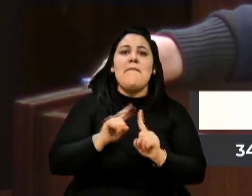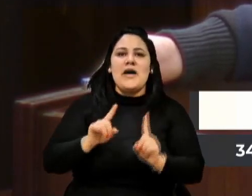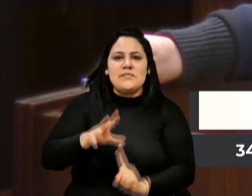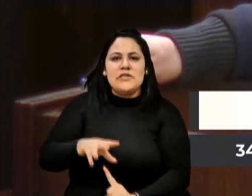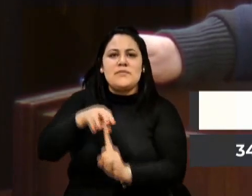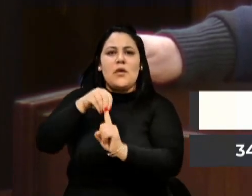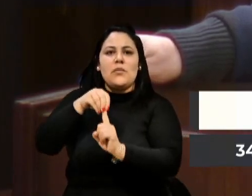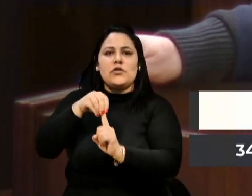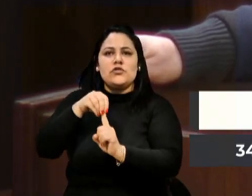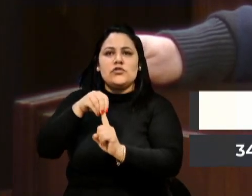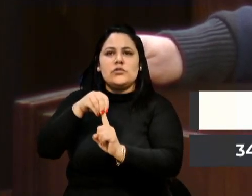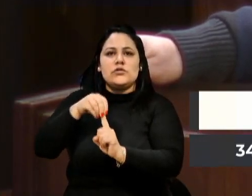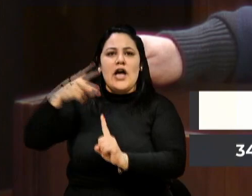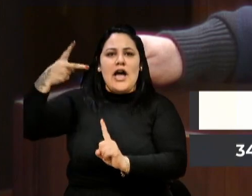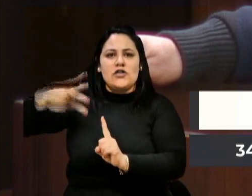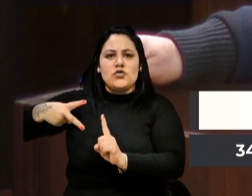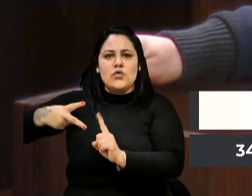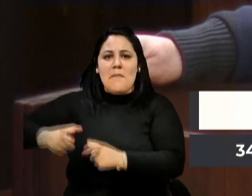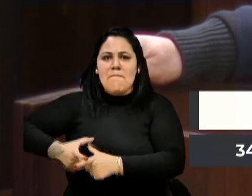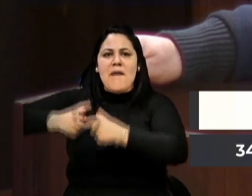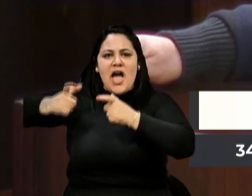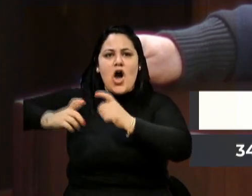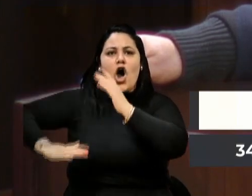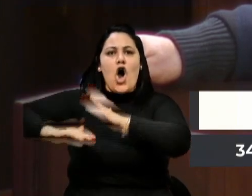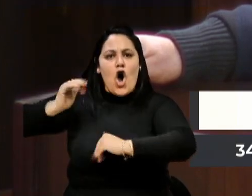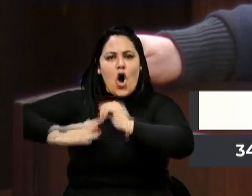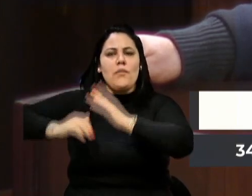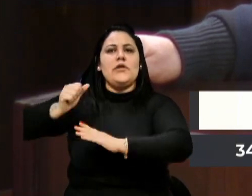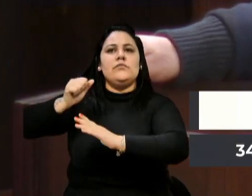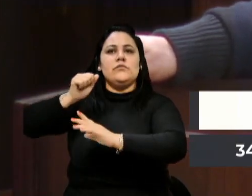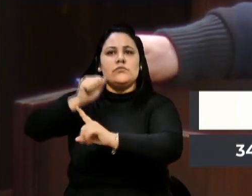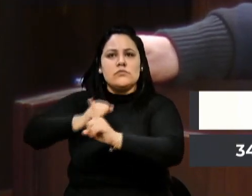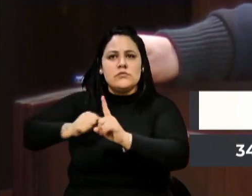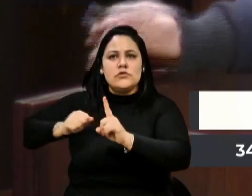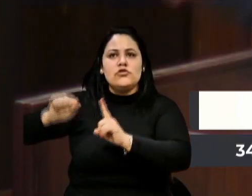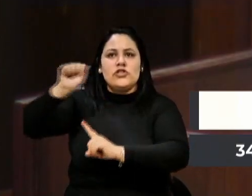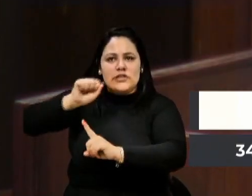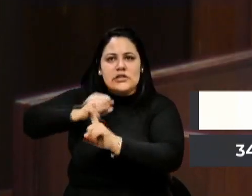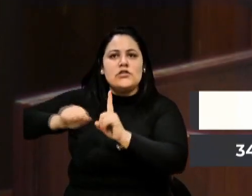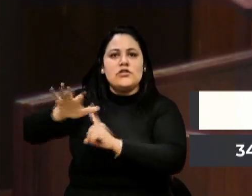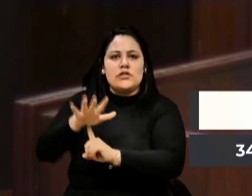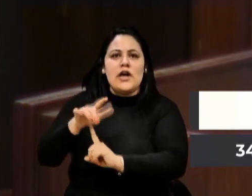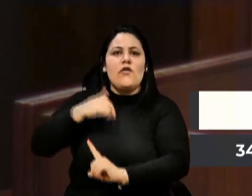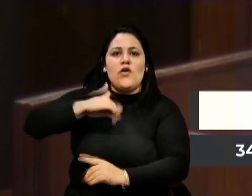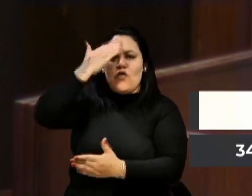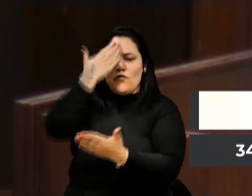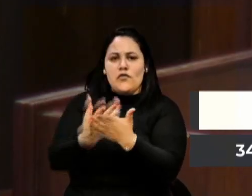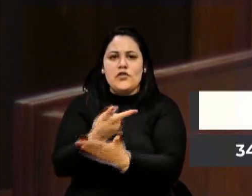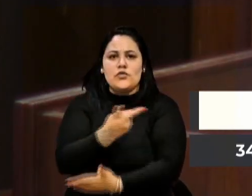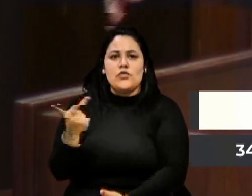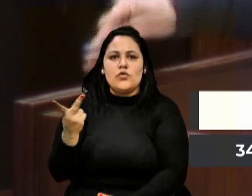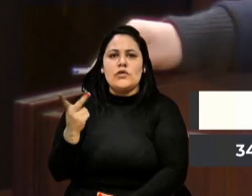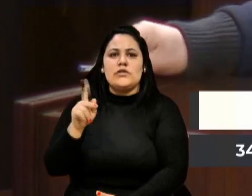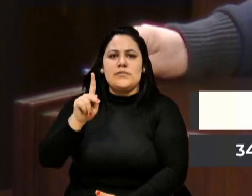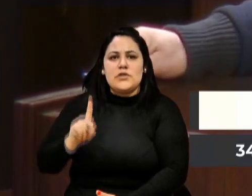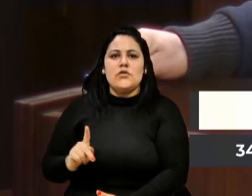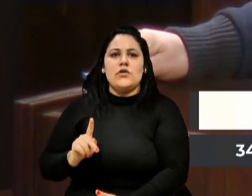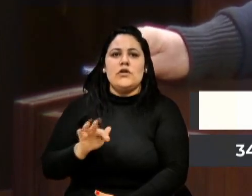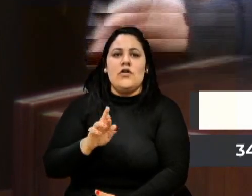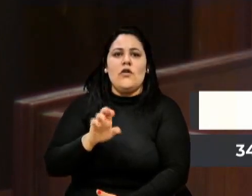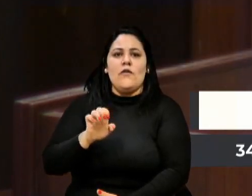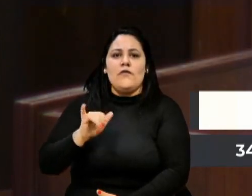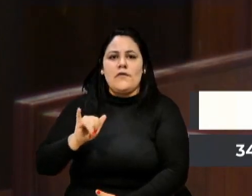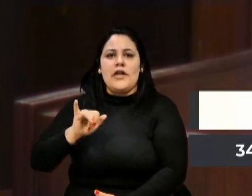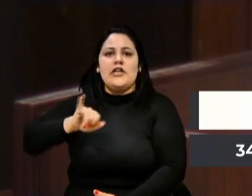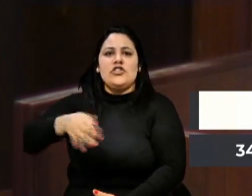também as duas maiores obras de assistência social, que são pessoas que eu confio, lideradas pelo Frei Jaime, pelo Eidi, pelo Valdir,